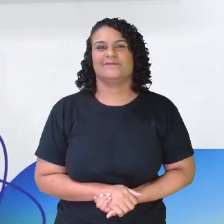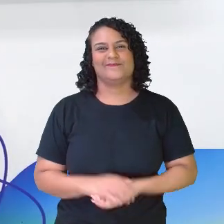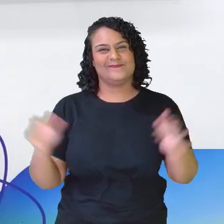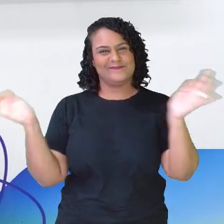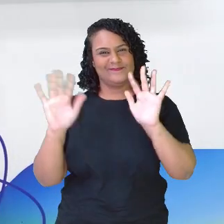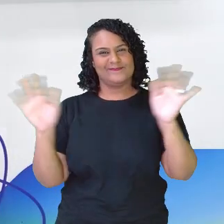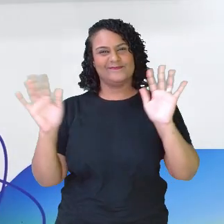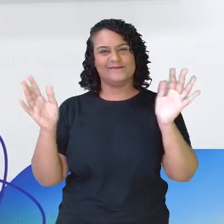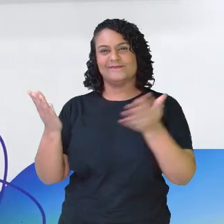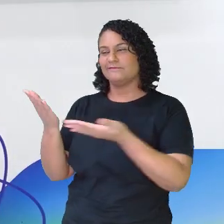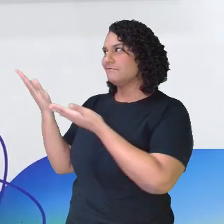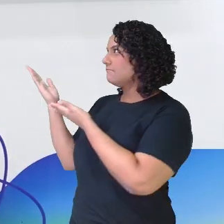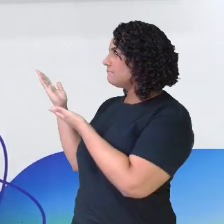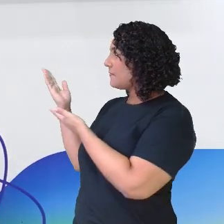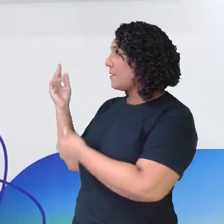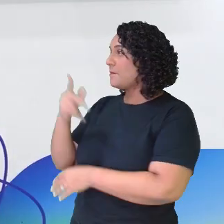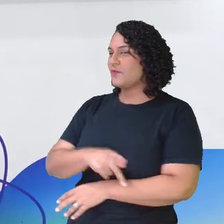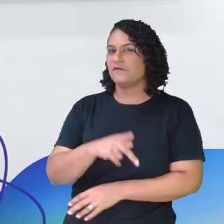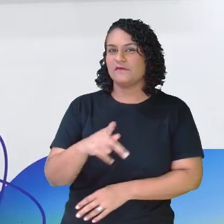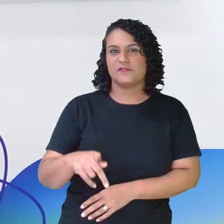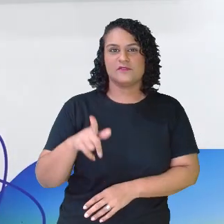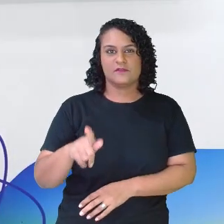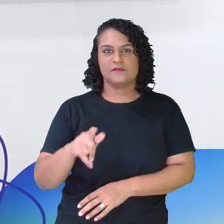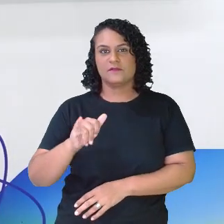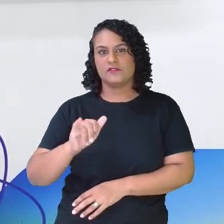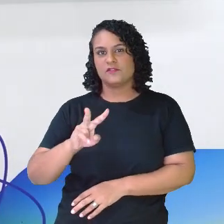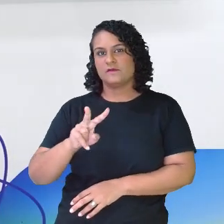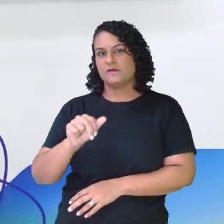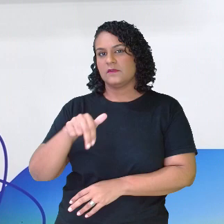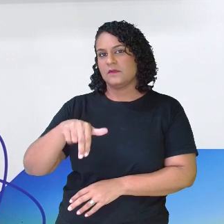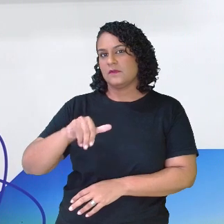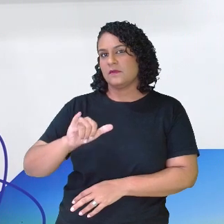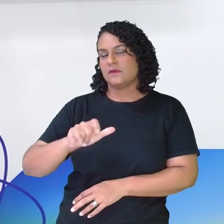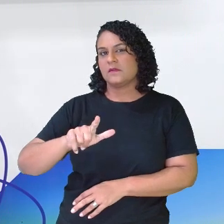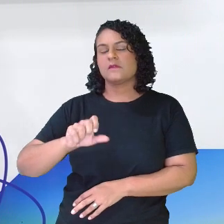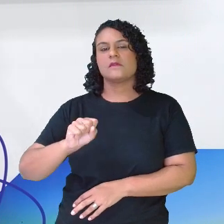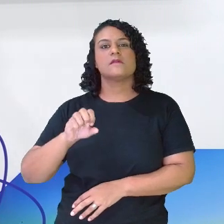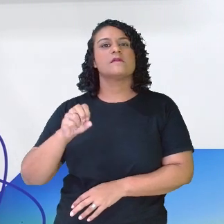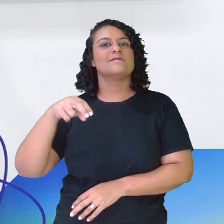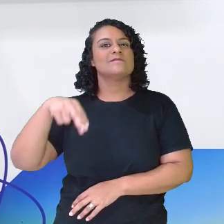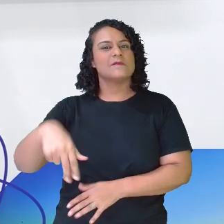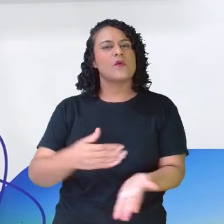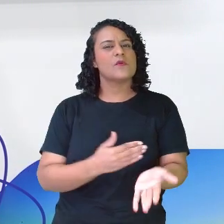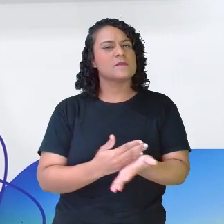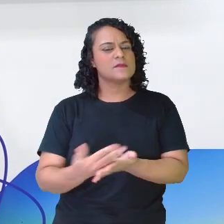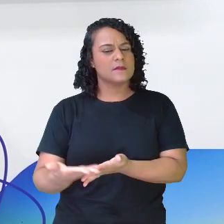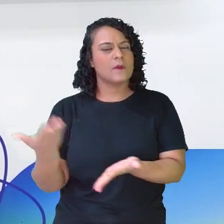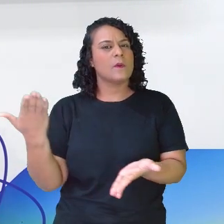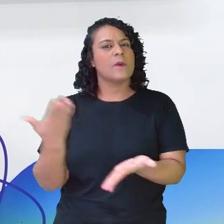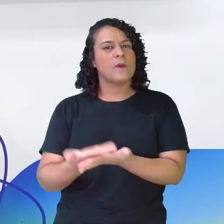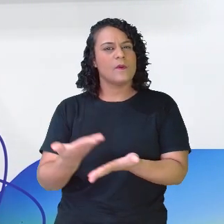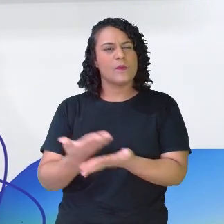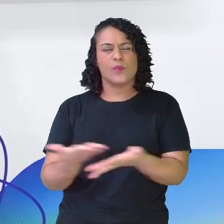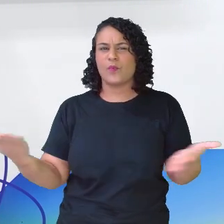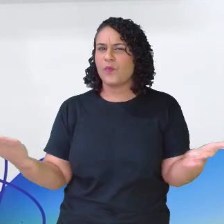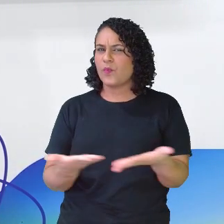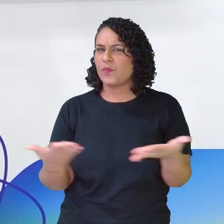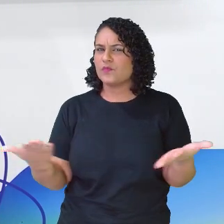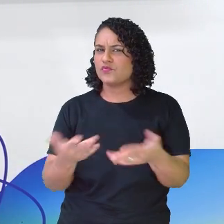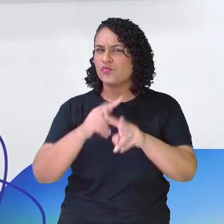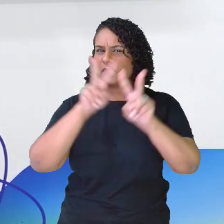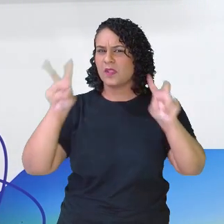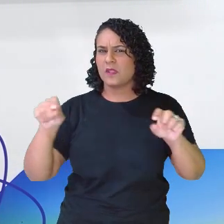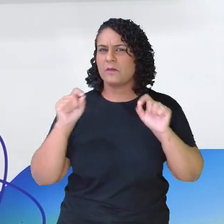Olá, eu sou o professor Givanilson Soares e nós estamos aqui iniciando mais uma aula. Hoje nós iremos